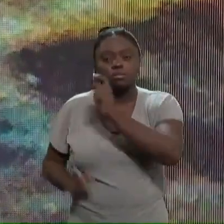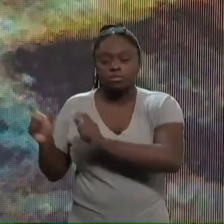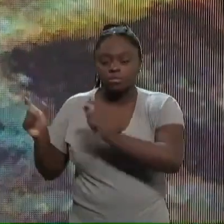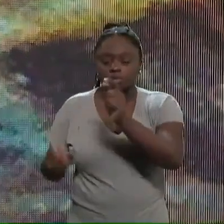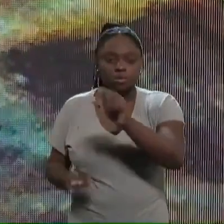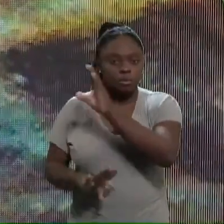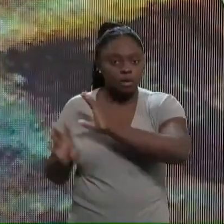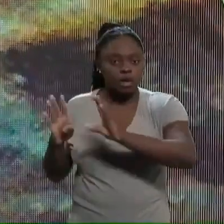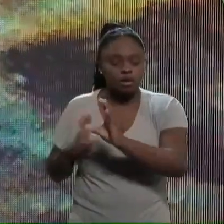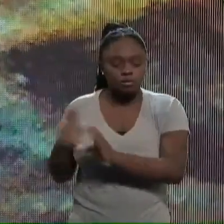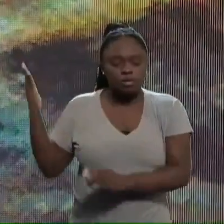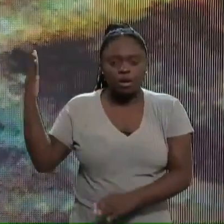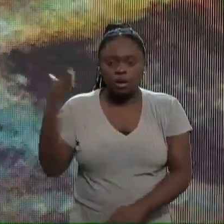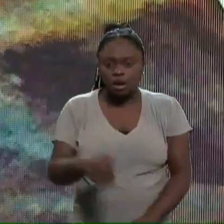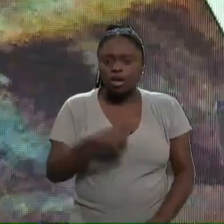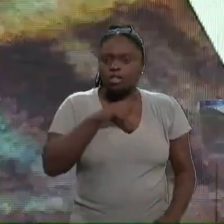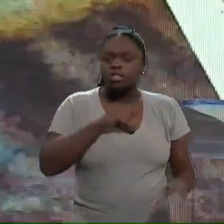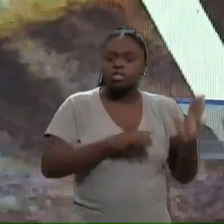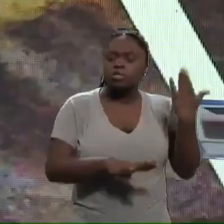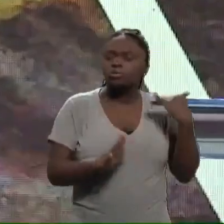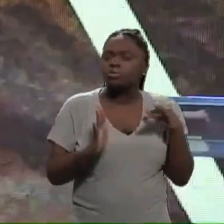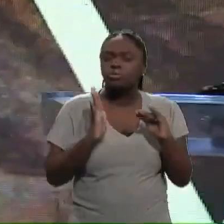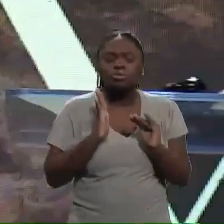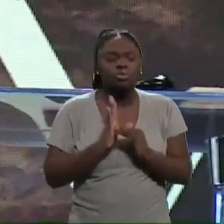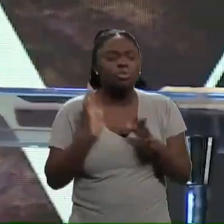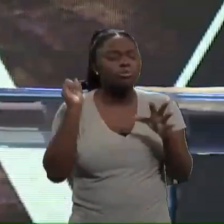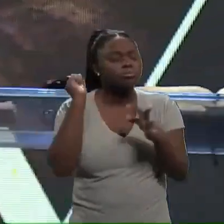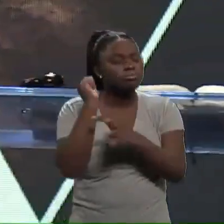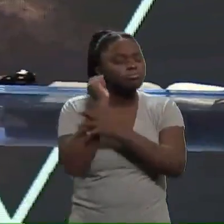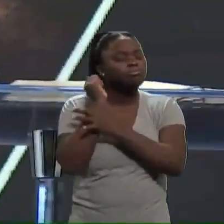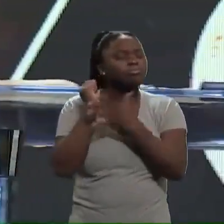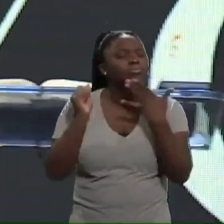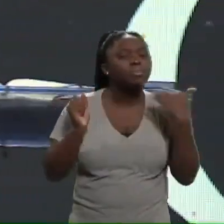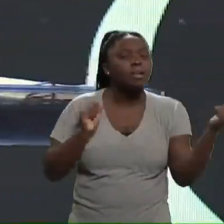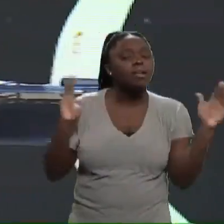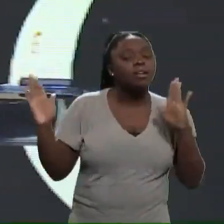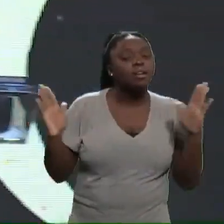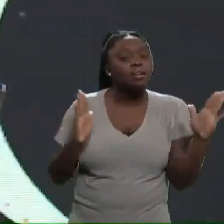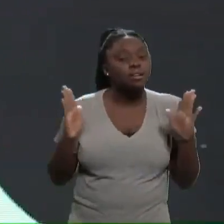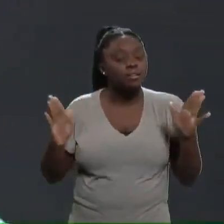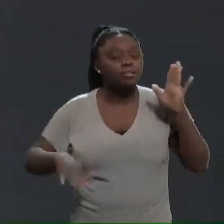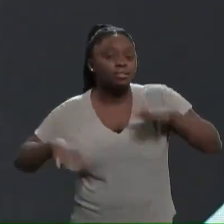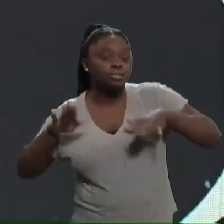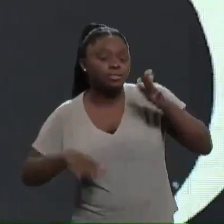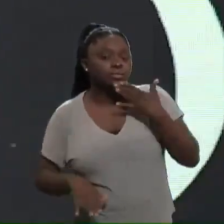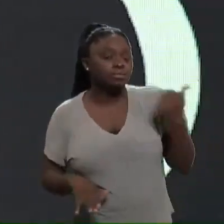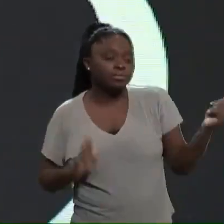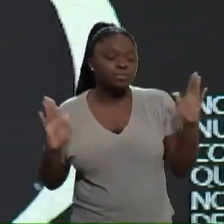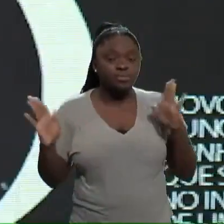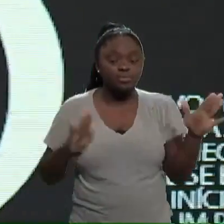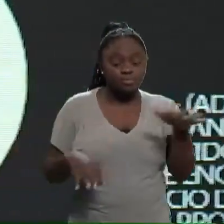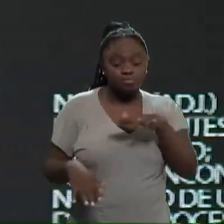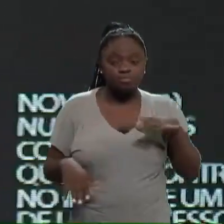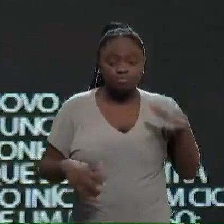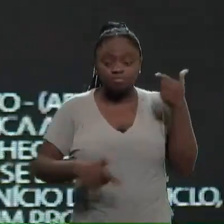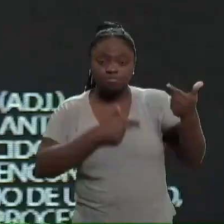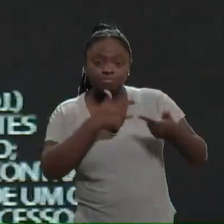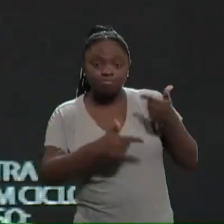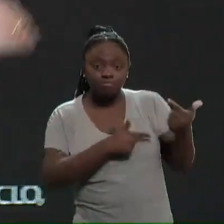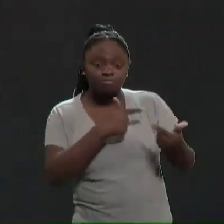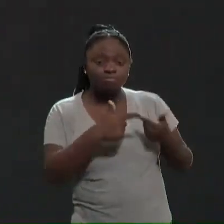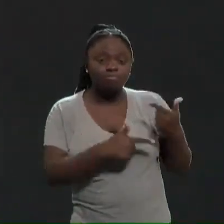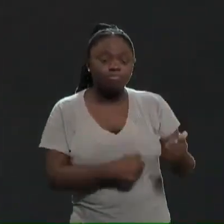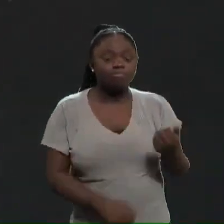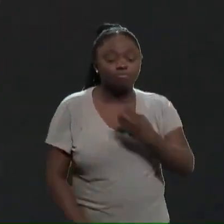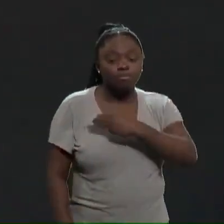que tinha toda a segurança, tinha o seu melhor momento, estava talvez no seu melhor momento empresarial, estava no seu melhor